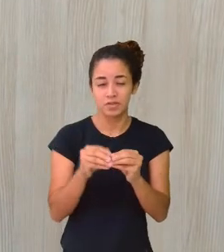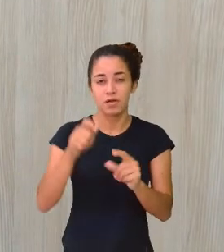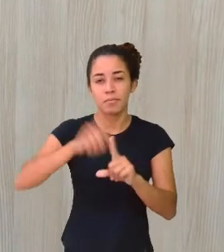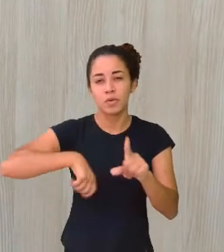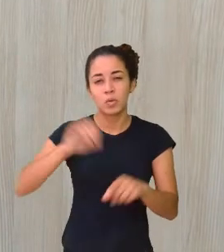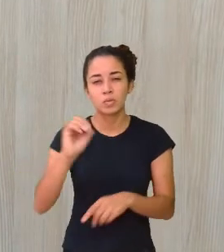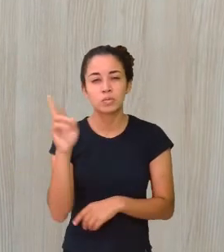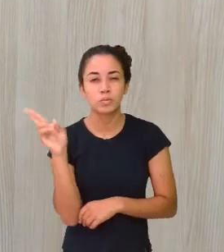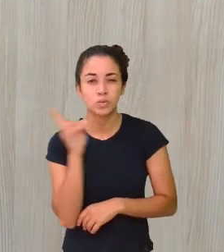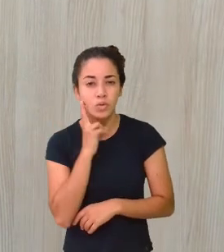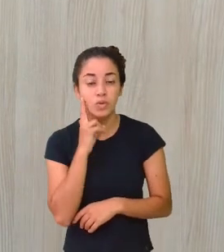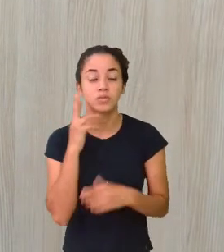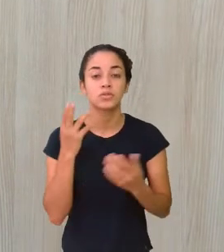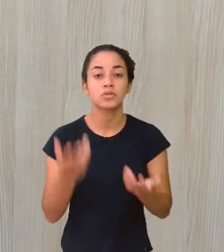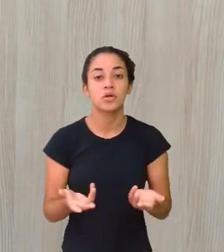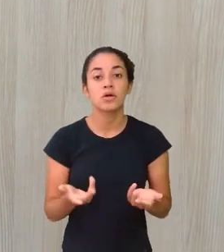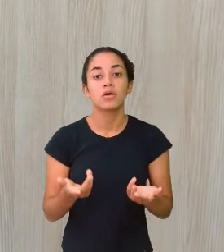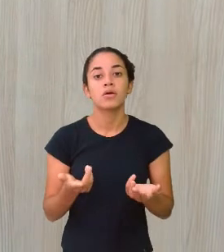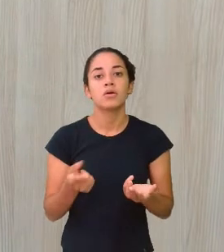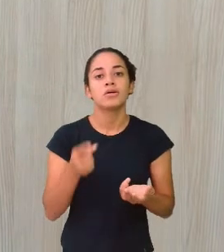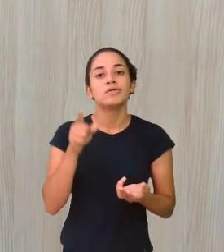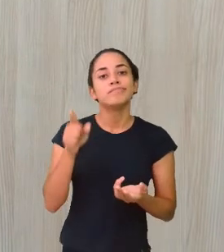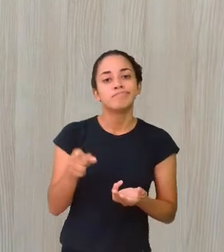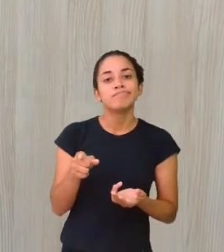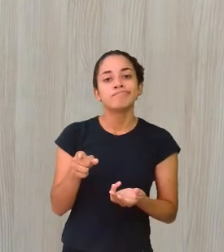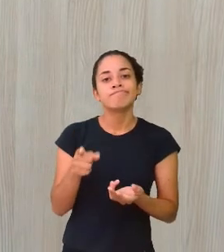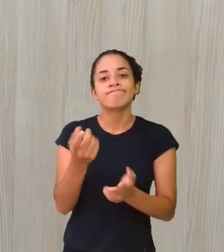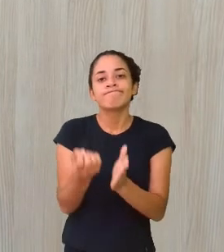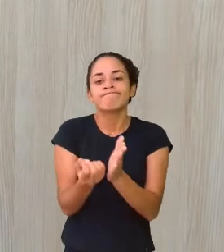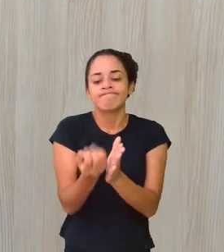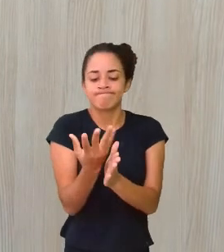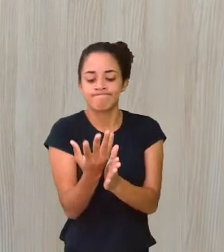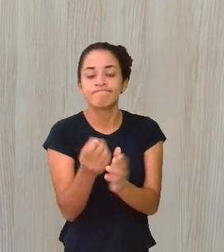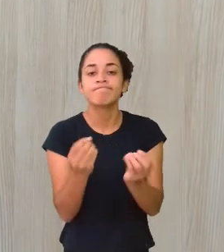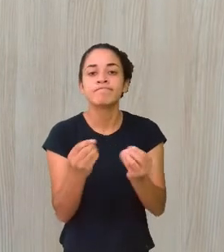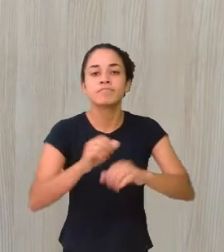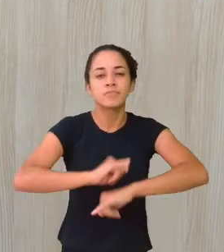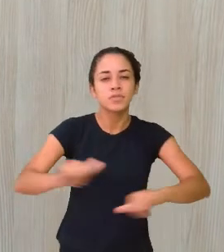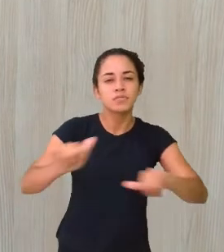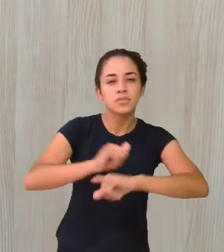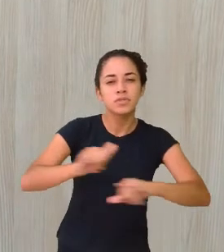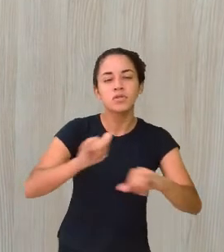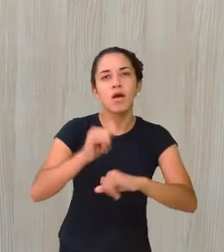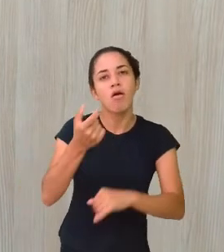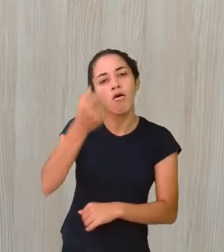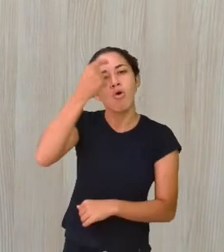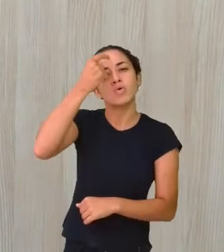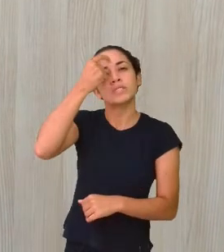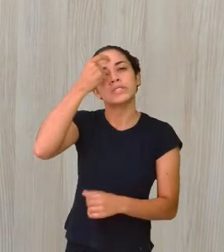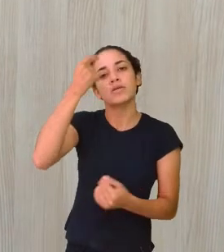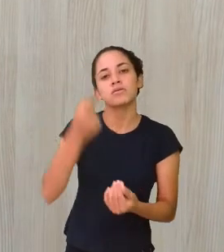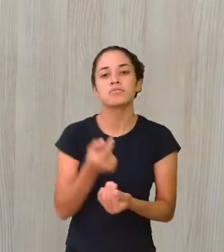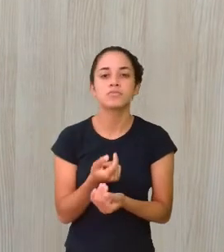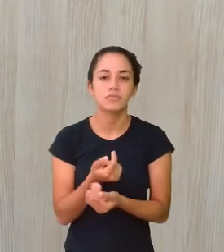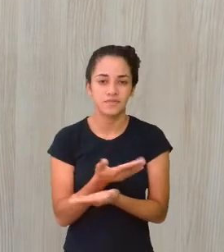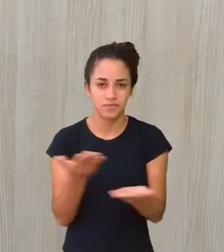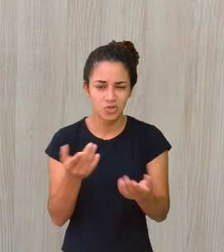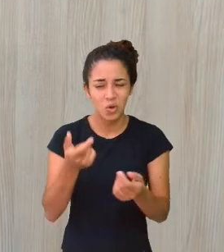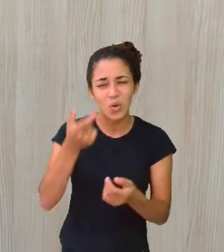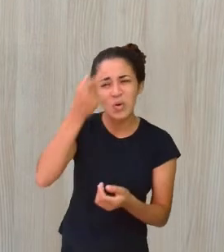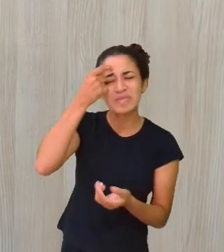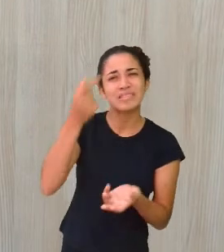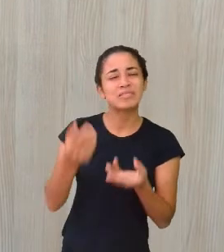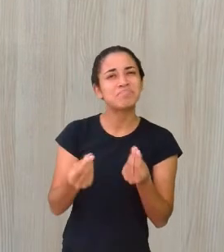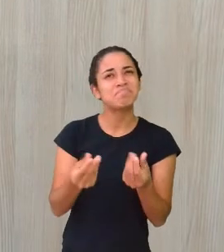Rosa. Então, a questão do Outubro Rosa, ela foi criada realmente uma campanha para conscientização. Mas conscientizar de